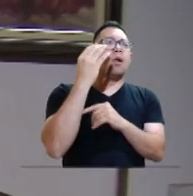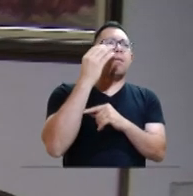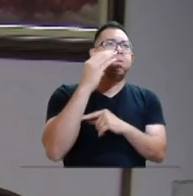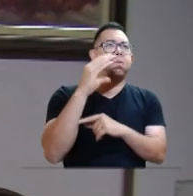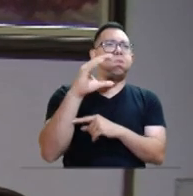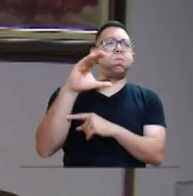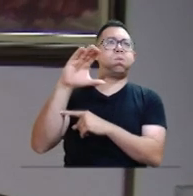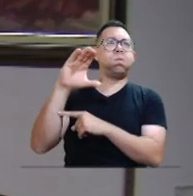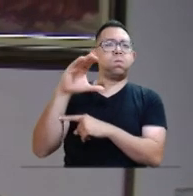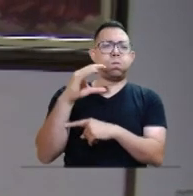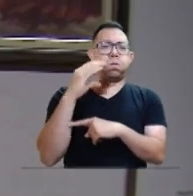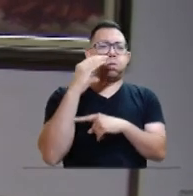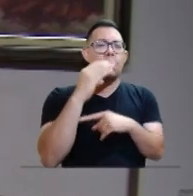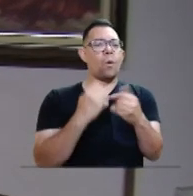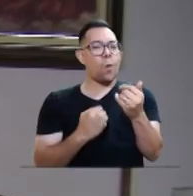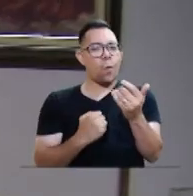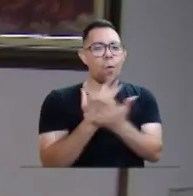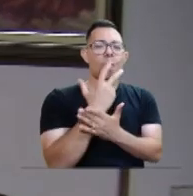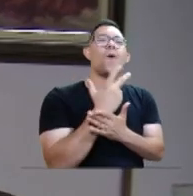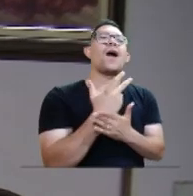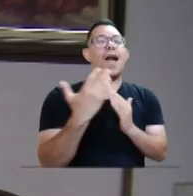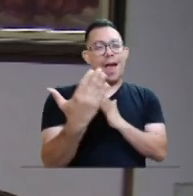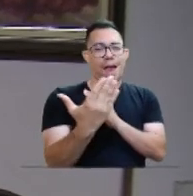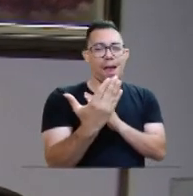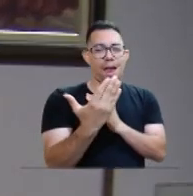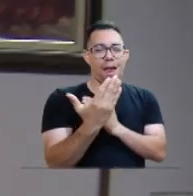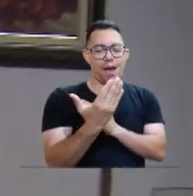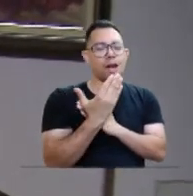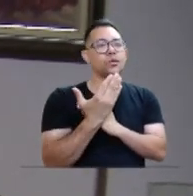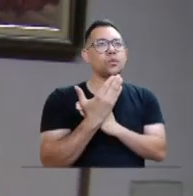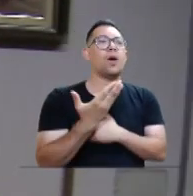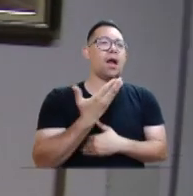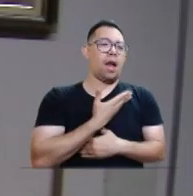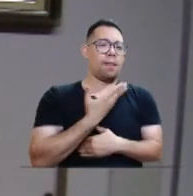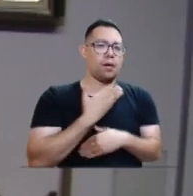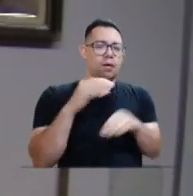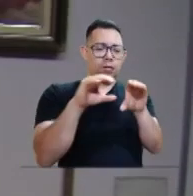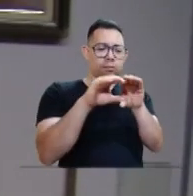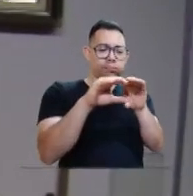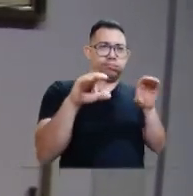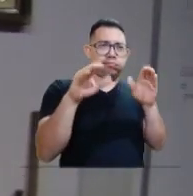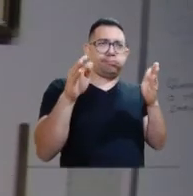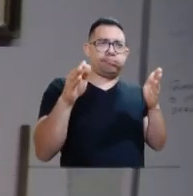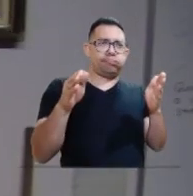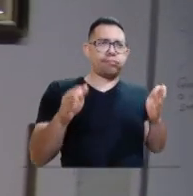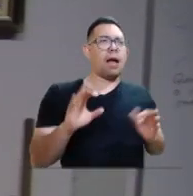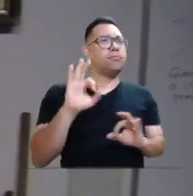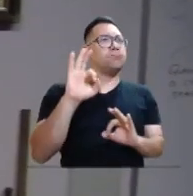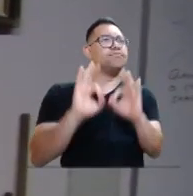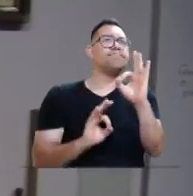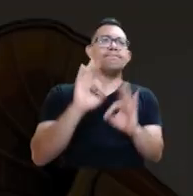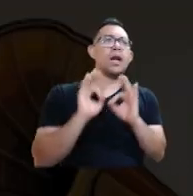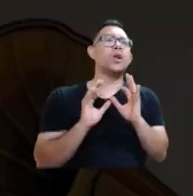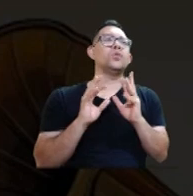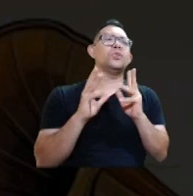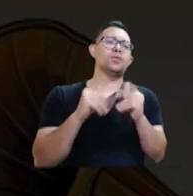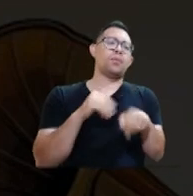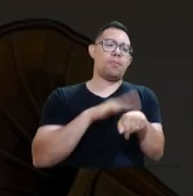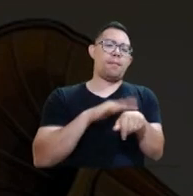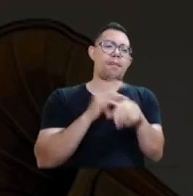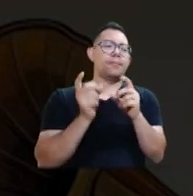né, ventilador, coisa... Levei ali, o amigo meu fez o balcão de ferro. Aí chegou num ponto que nós